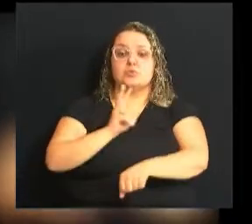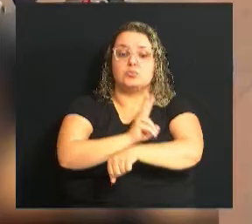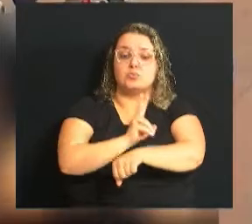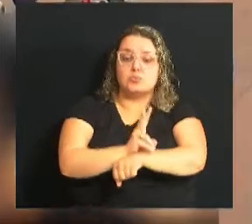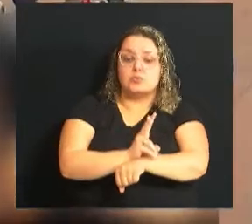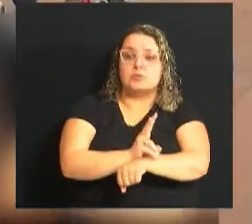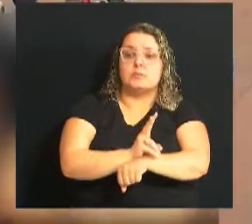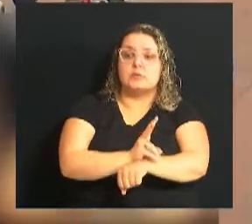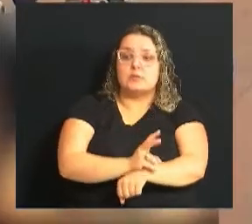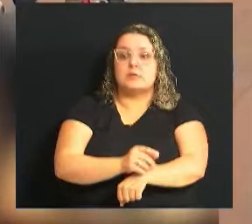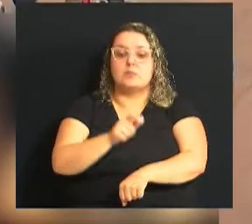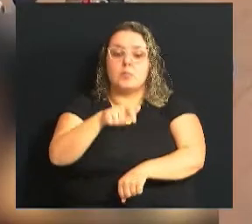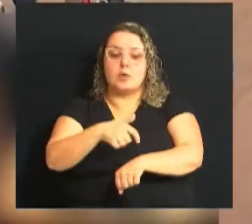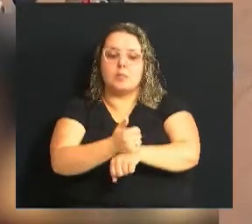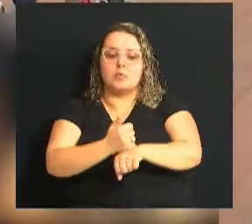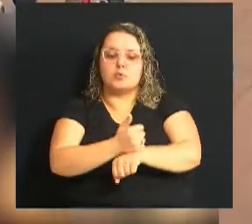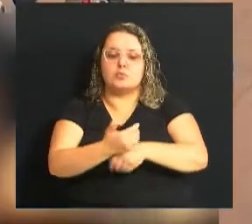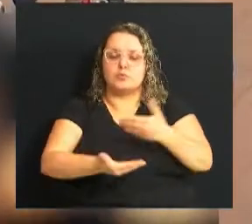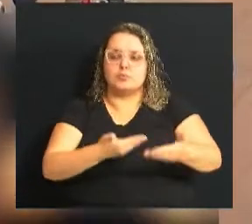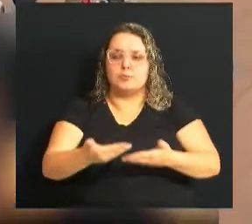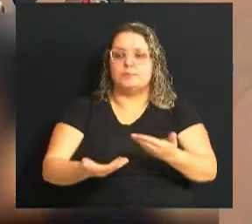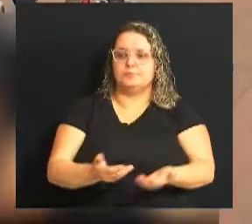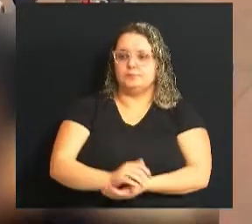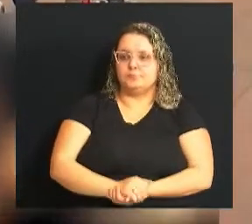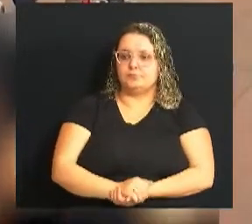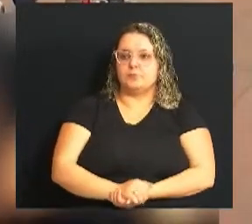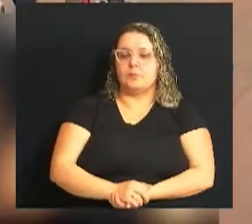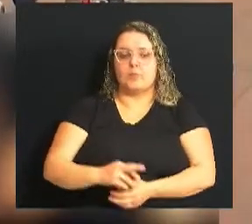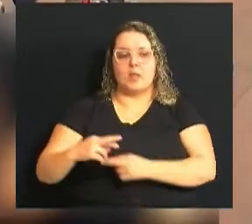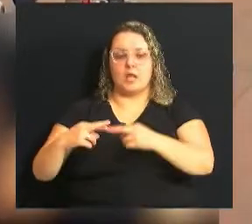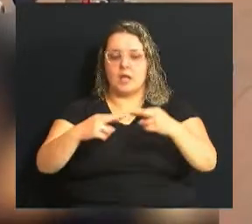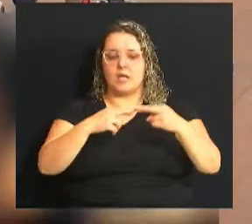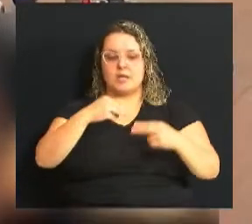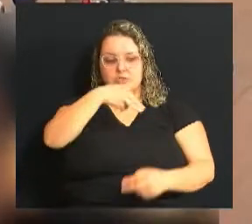Cuidador. A Rede Mário Gatti, ela dividiu